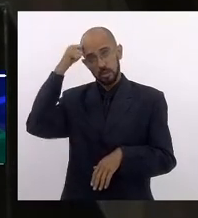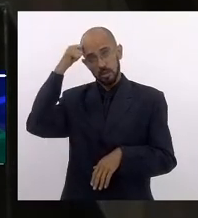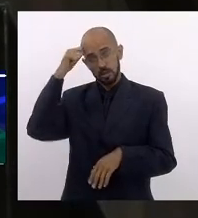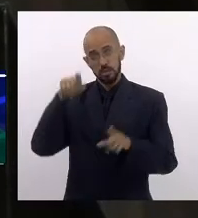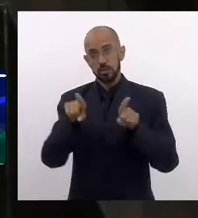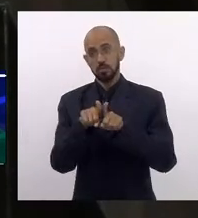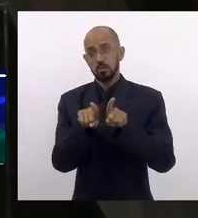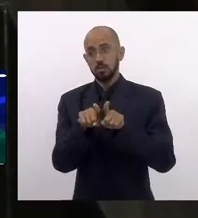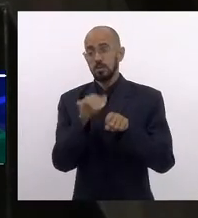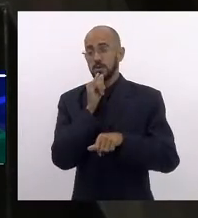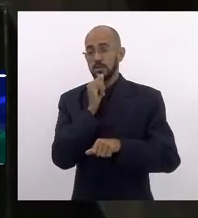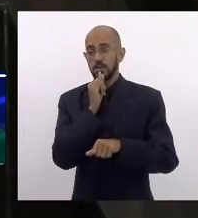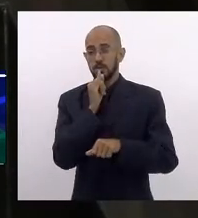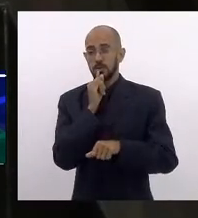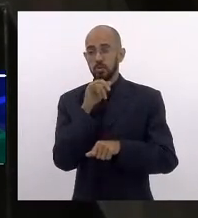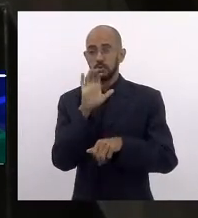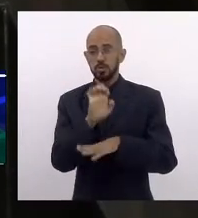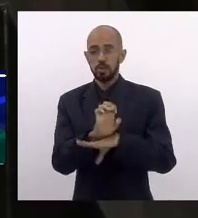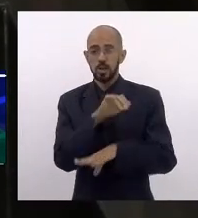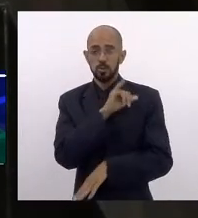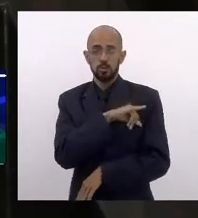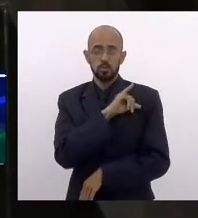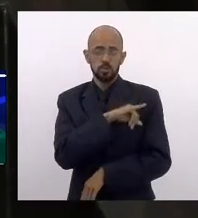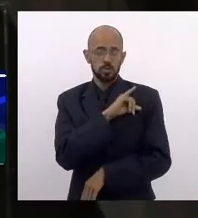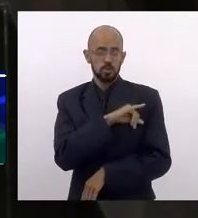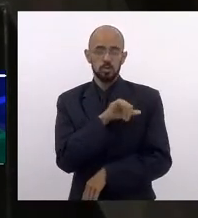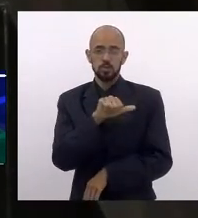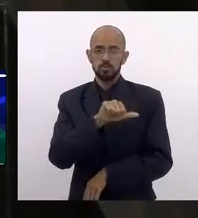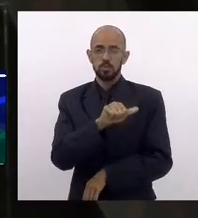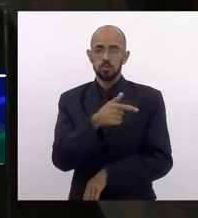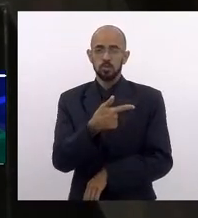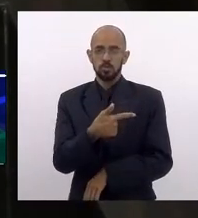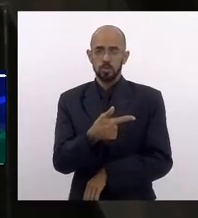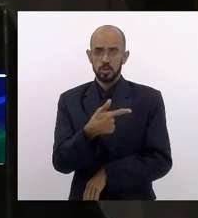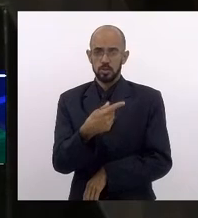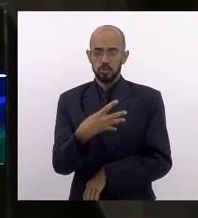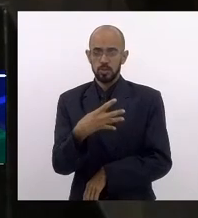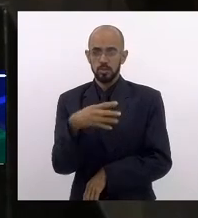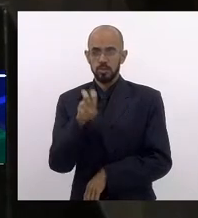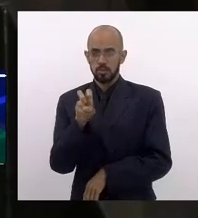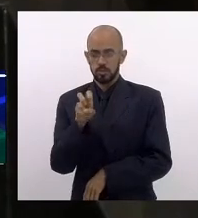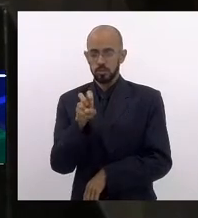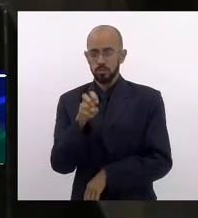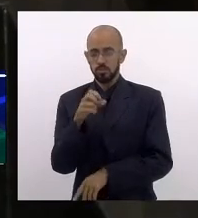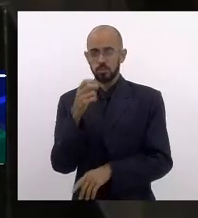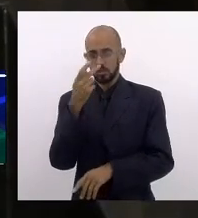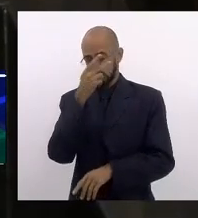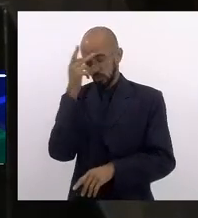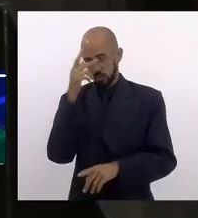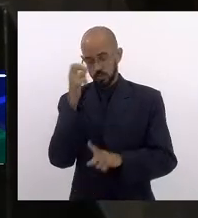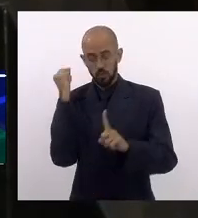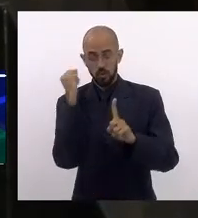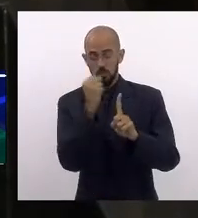Rio de Janeiro, dessas 1.245 pessoas que morreram, né, no contexto de intervenções,